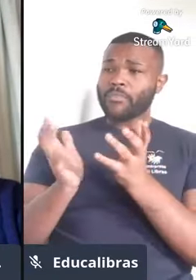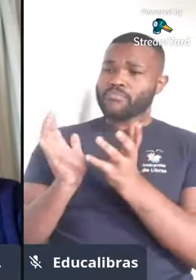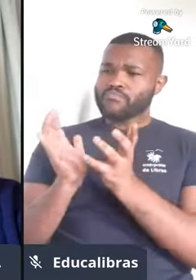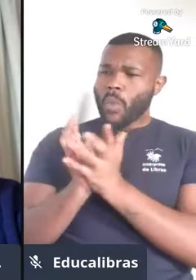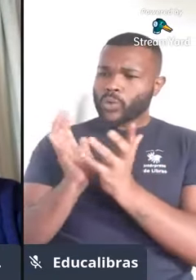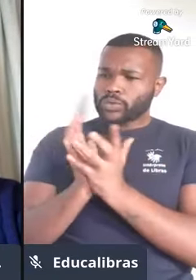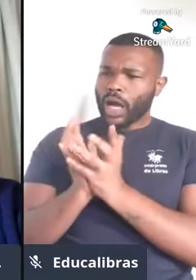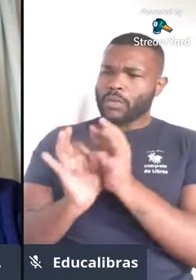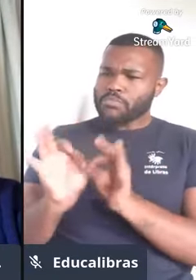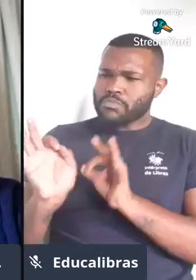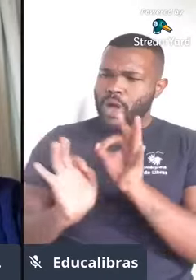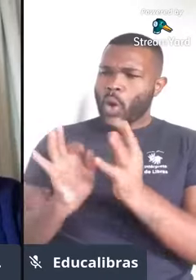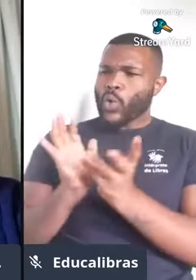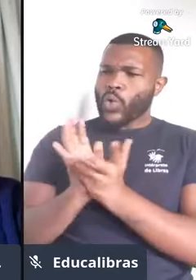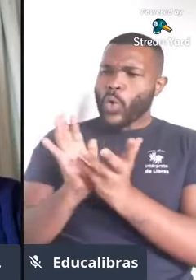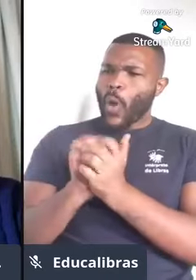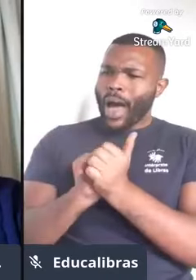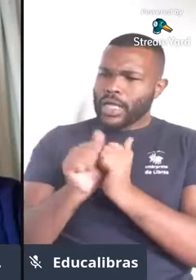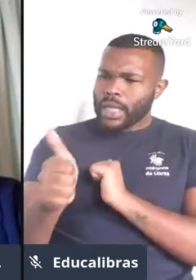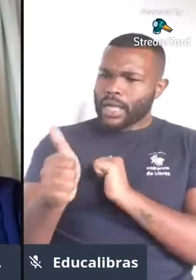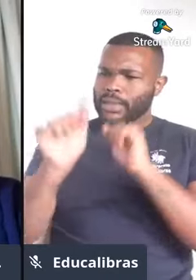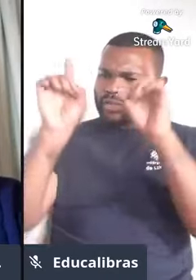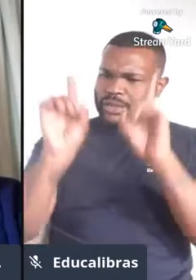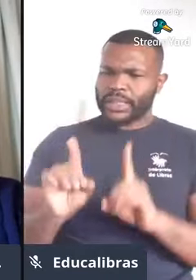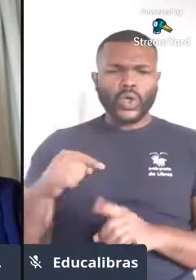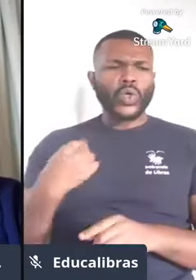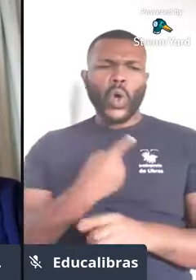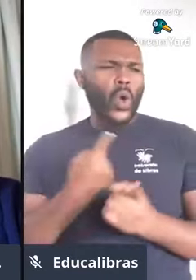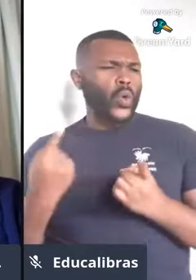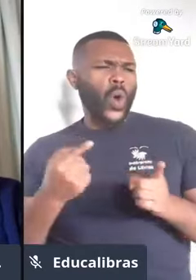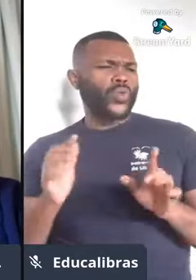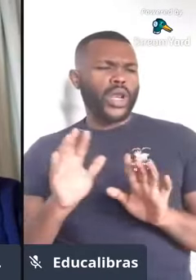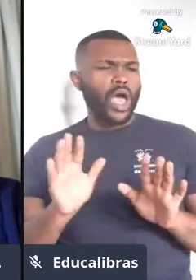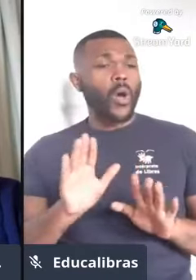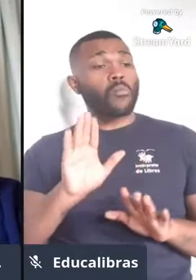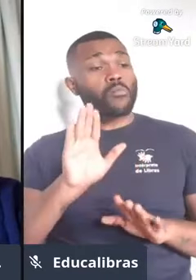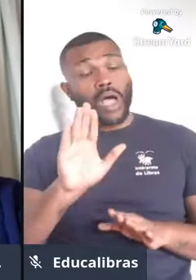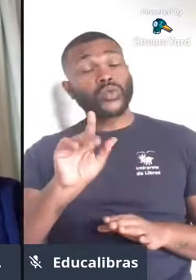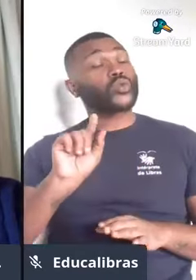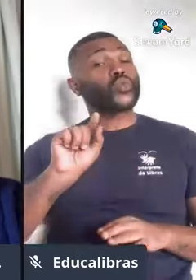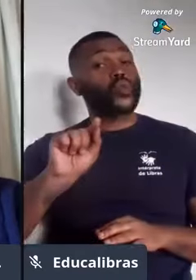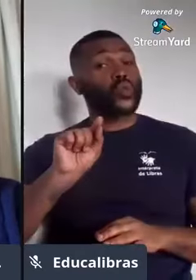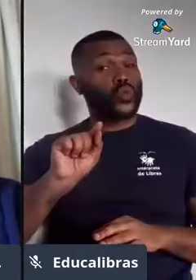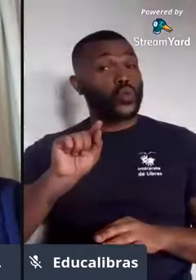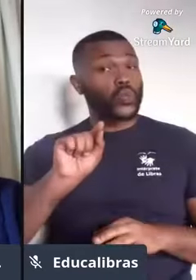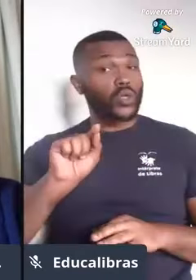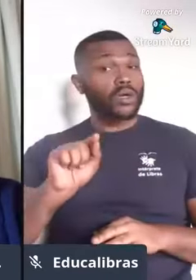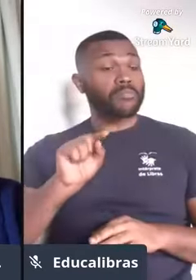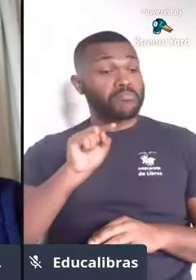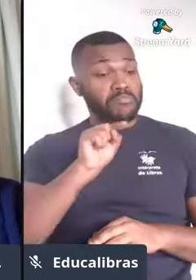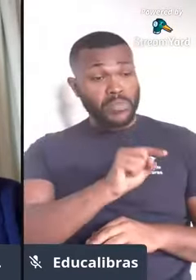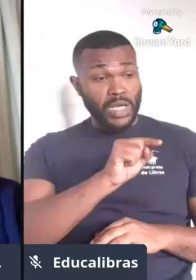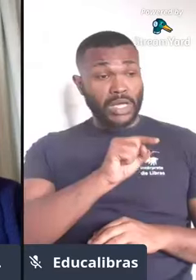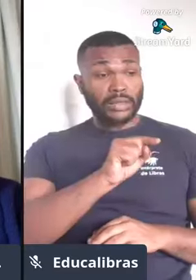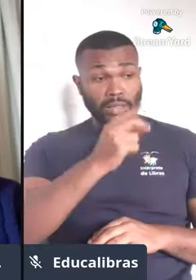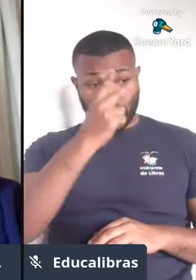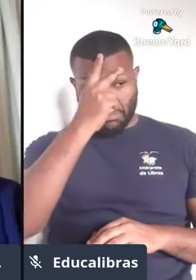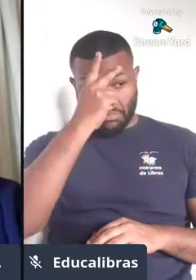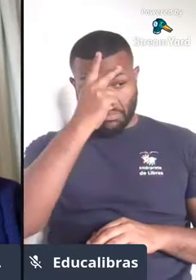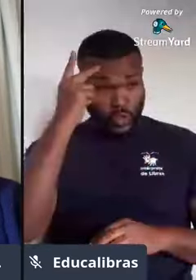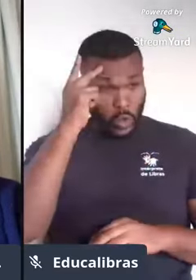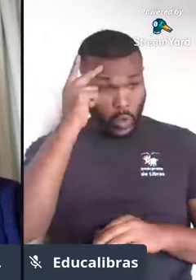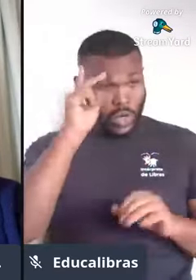deficiência, pode muito bem fazê-lo, nós não nos opomos, desde que seja garantido que esta mesma pessoa também